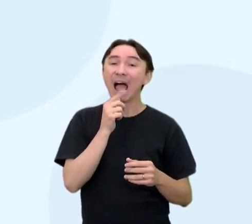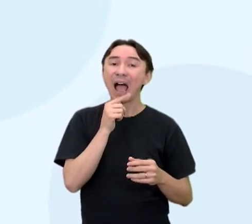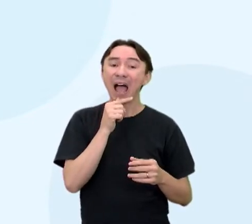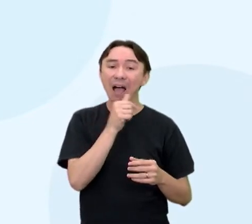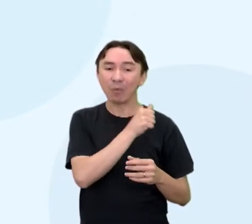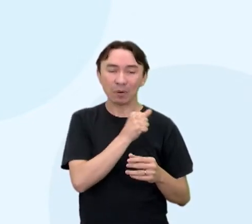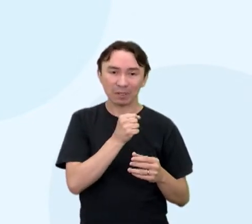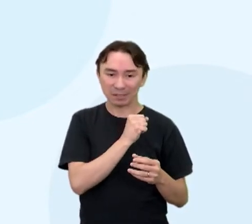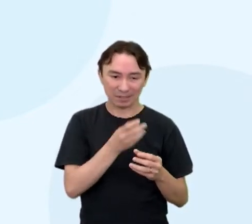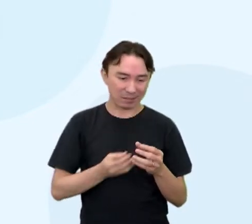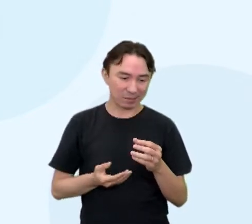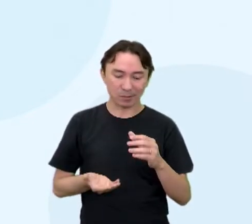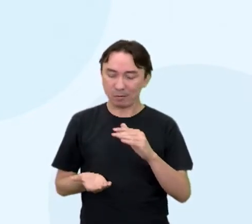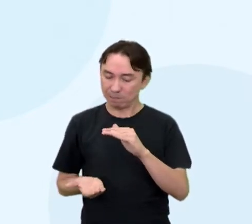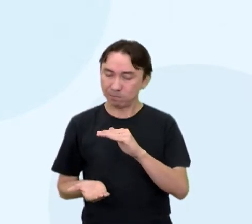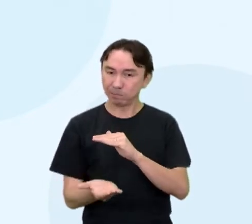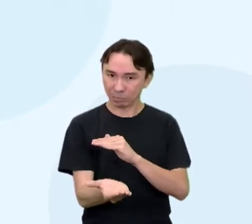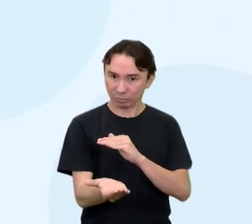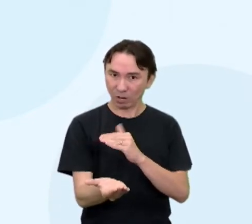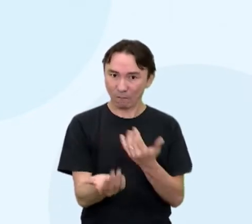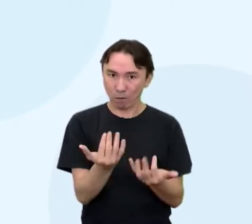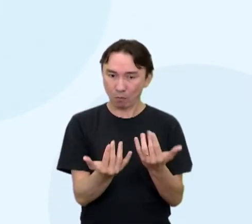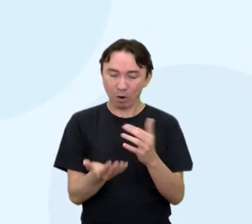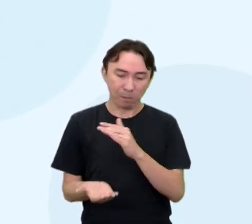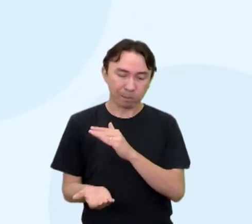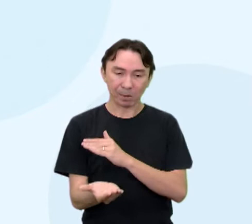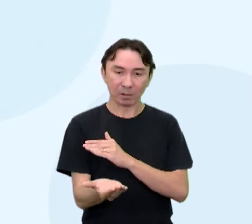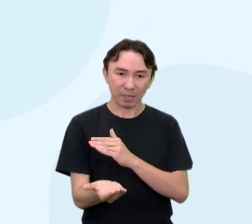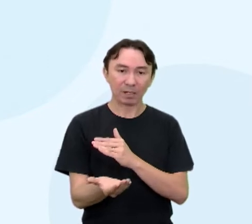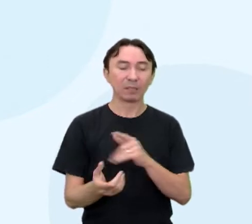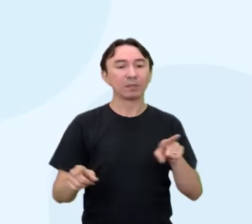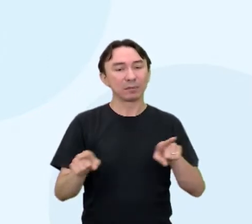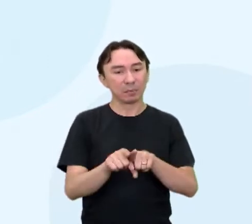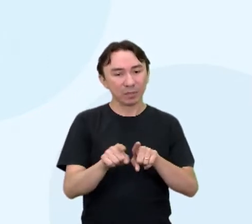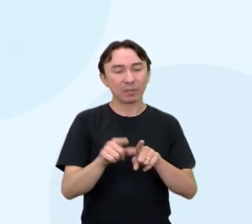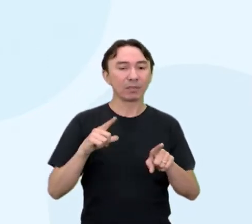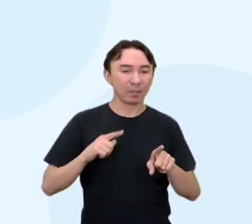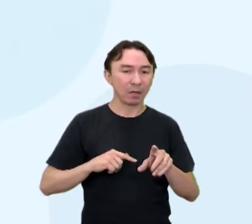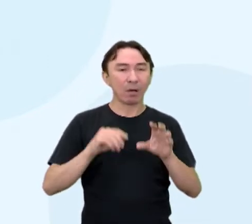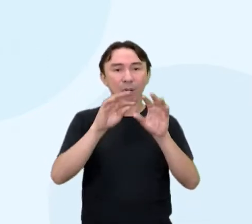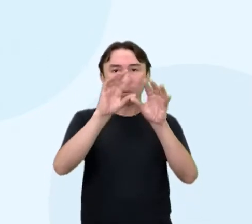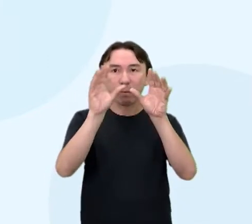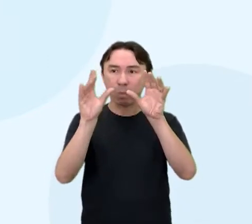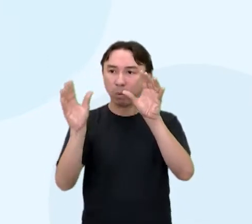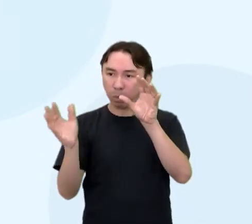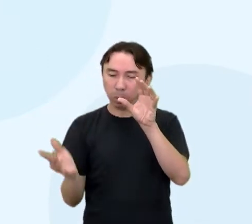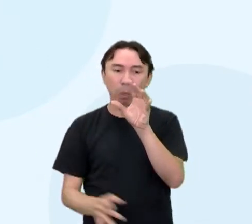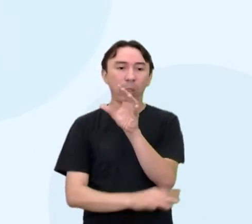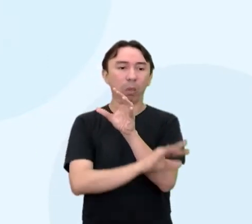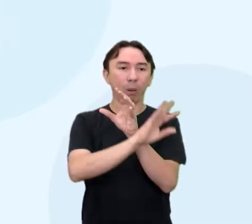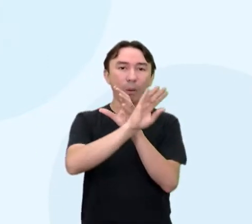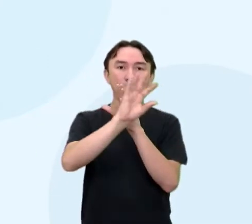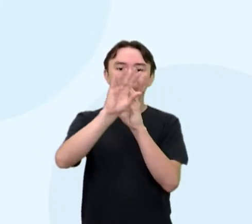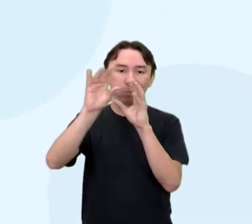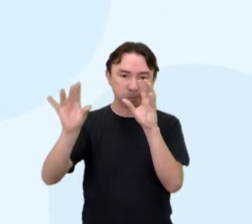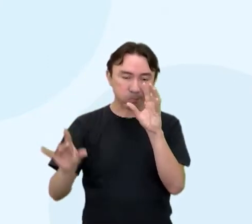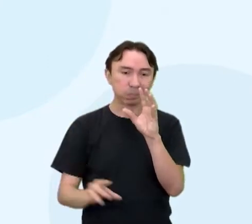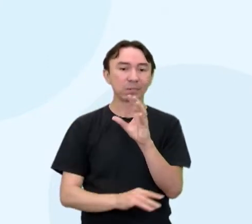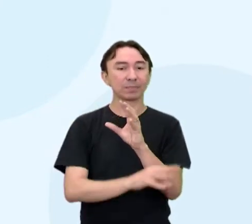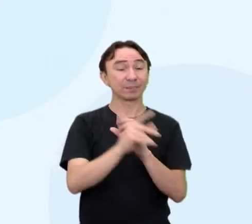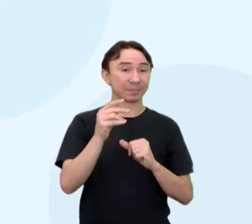vai começar a fazer esse mesmo movimento aí, tá certo? E sempre lembrando, né, que essa relação